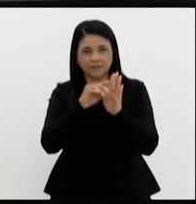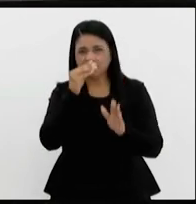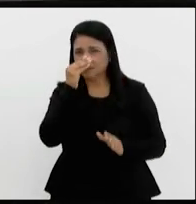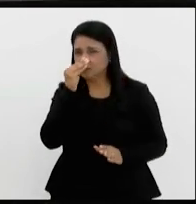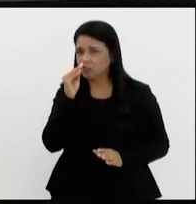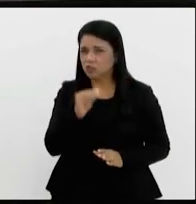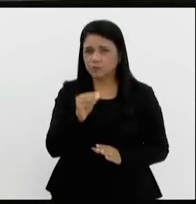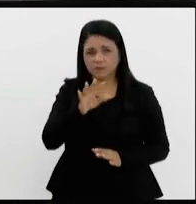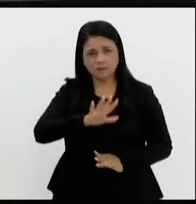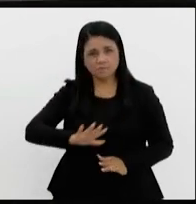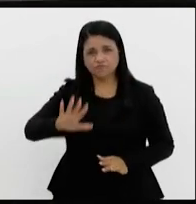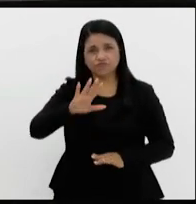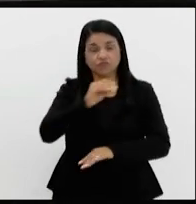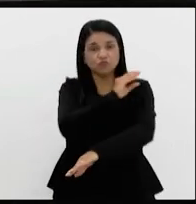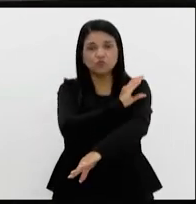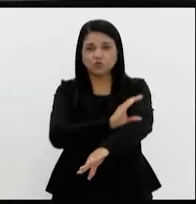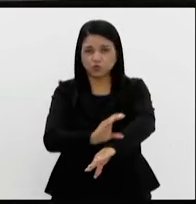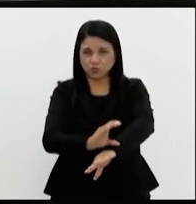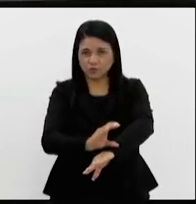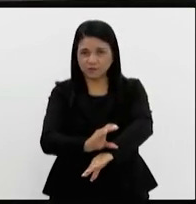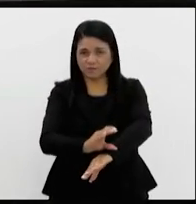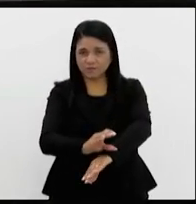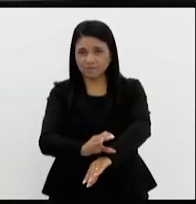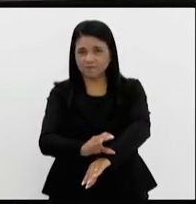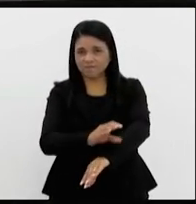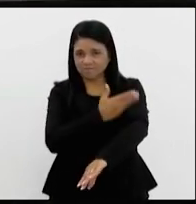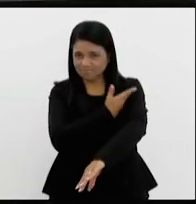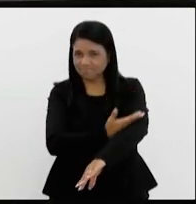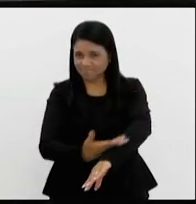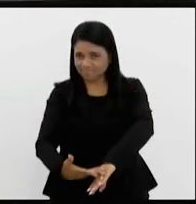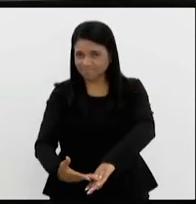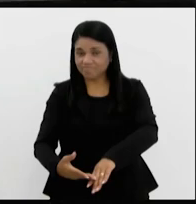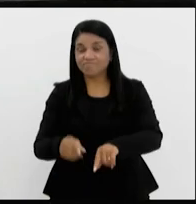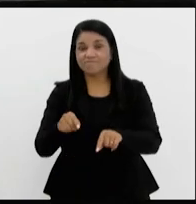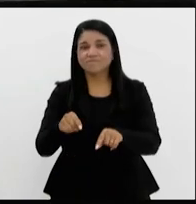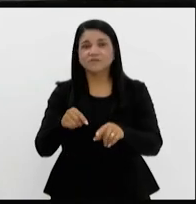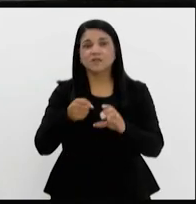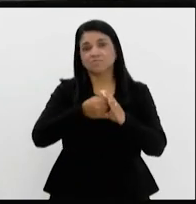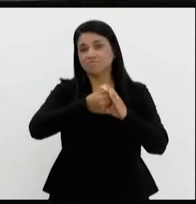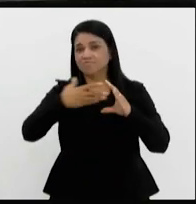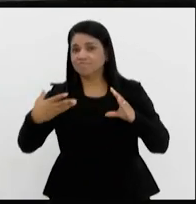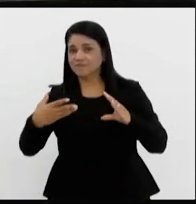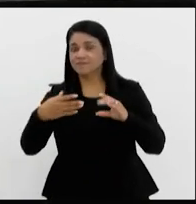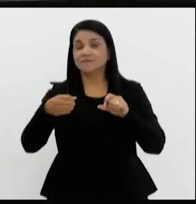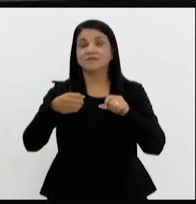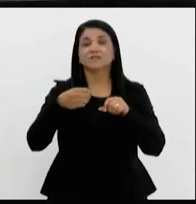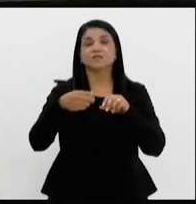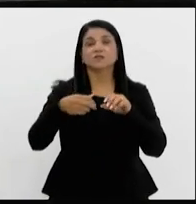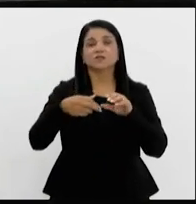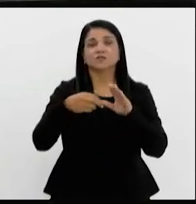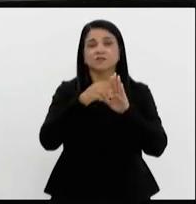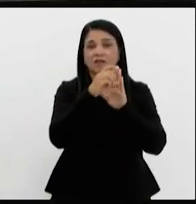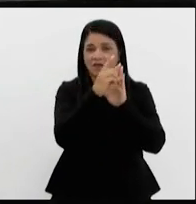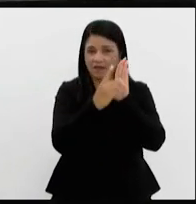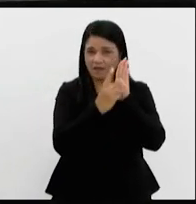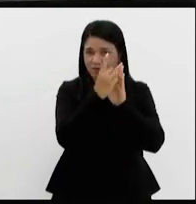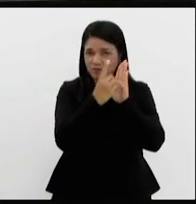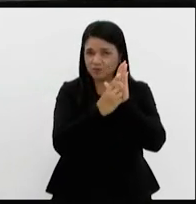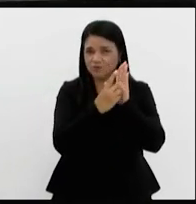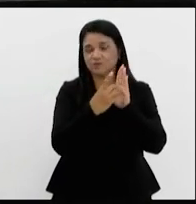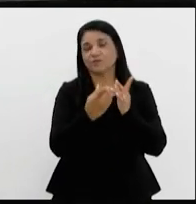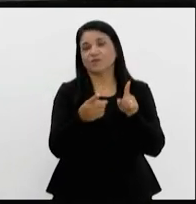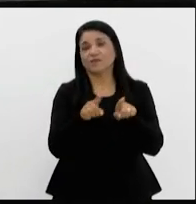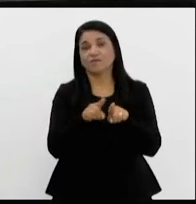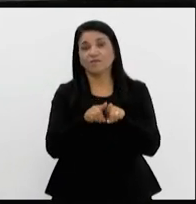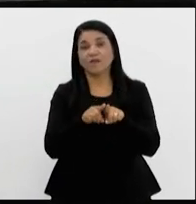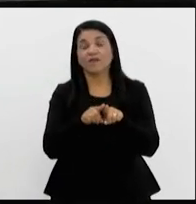os costumes, as circulares, os decretos, a jurisprudência. Deveis ser mais